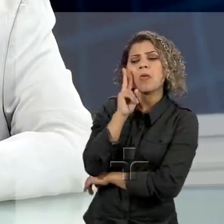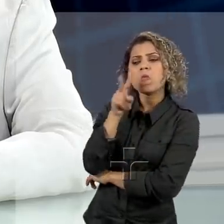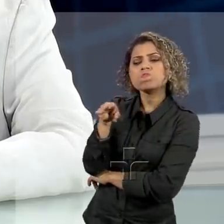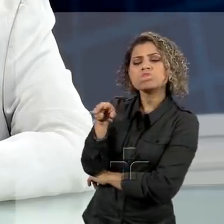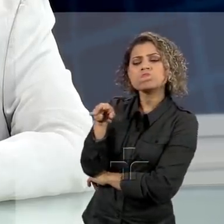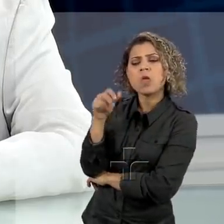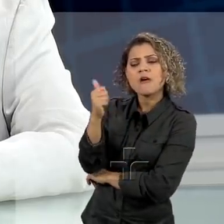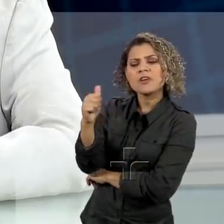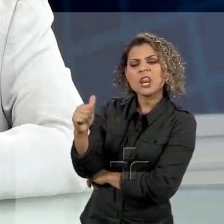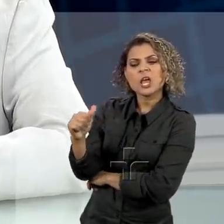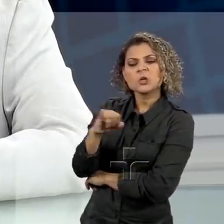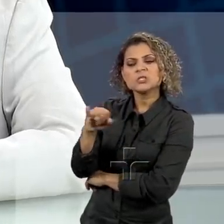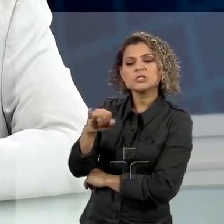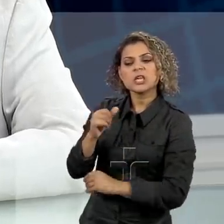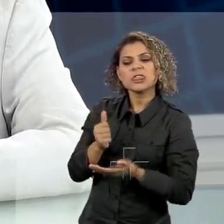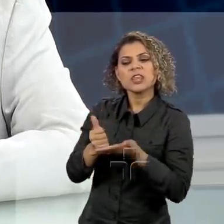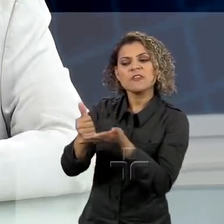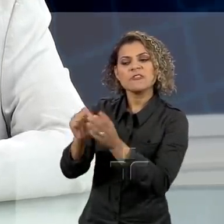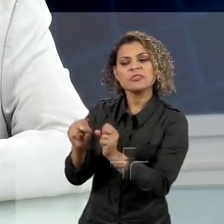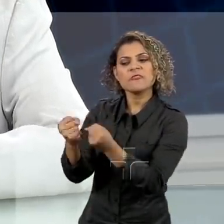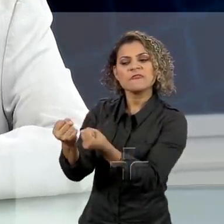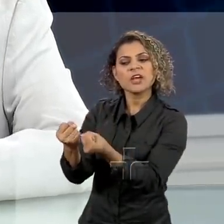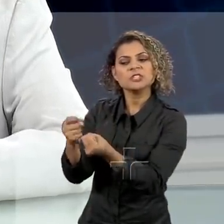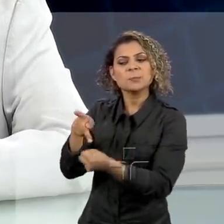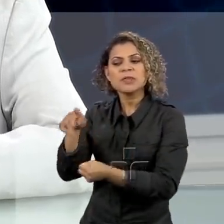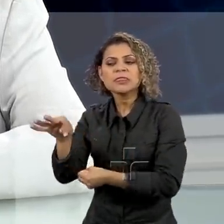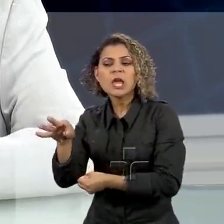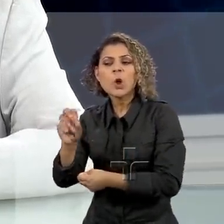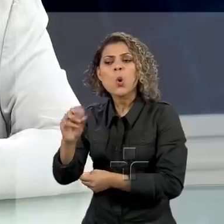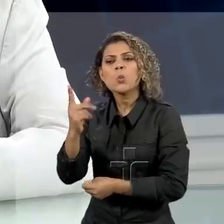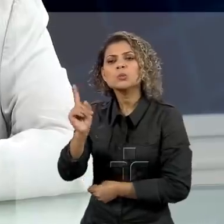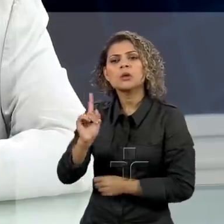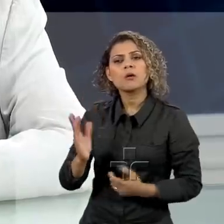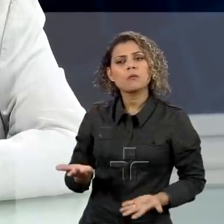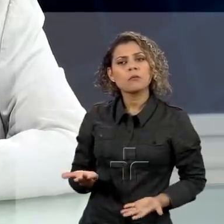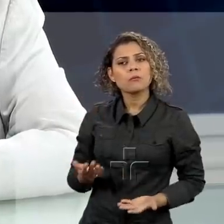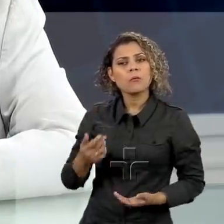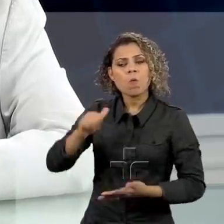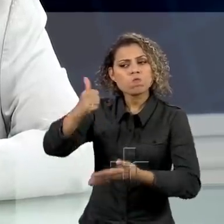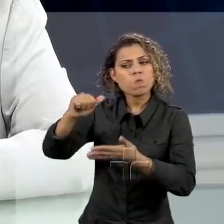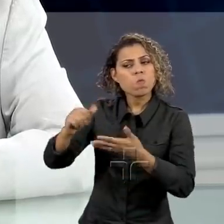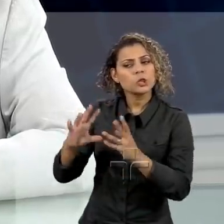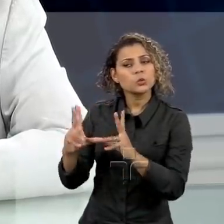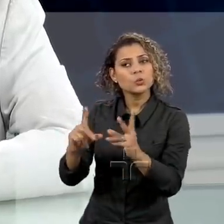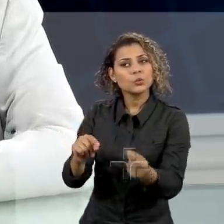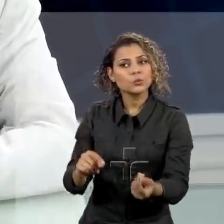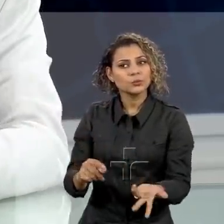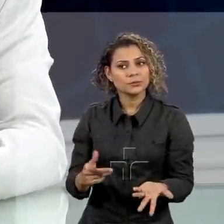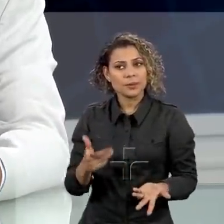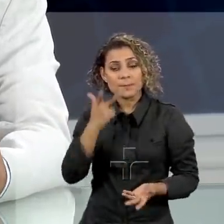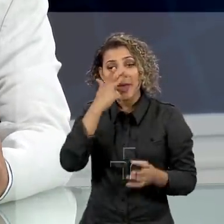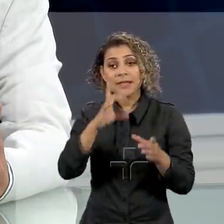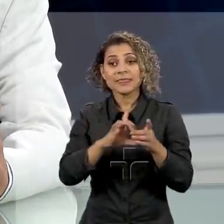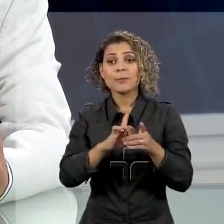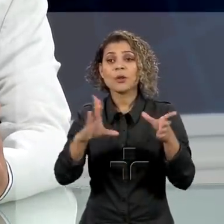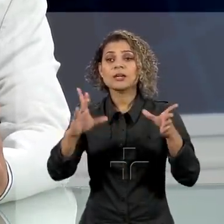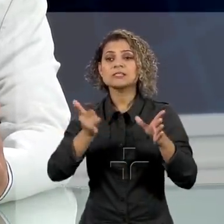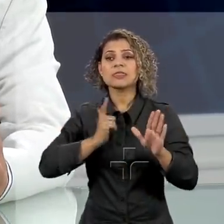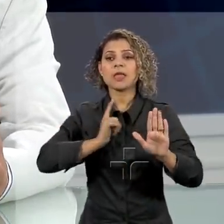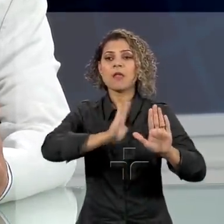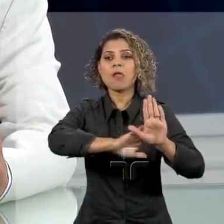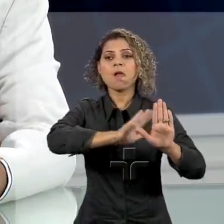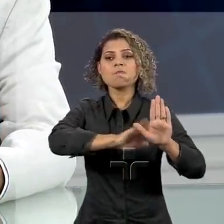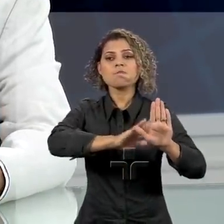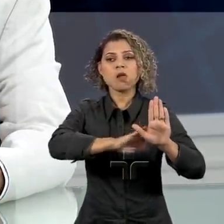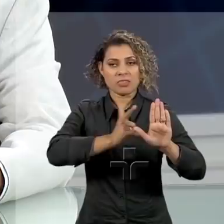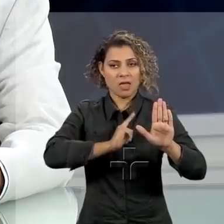vai defender o PT de alguma forma. O que eu estou querendo dizer com isso é o seguinte, a democracia sempre tem um certo caldo retórico em